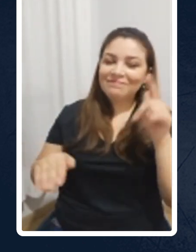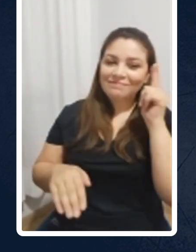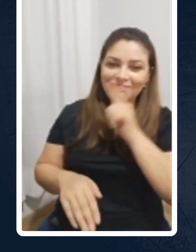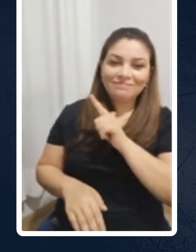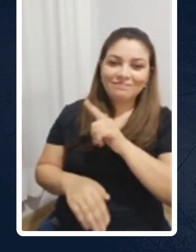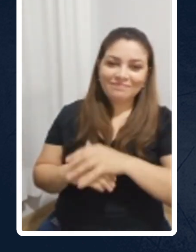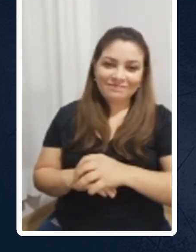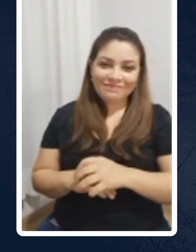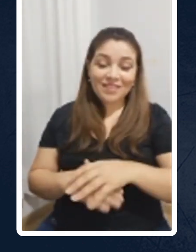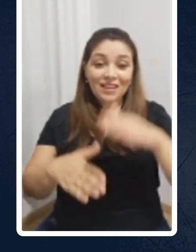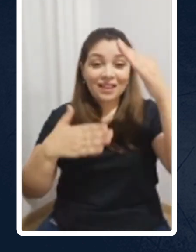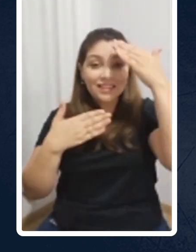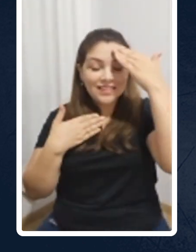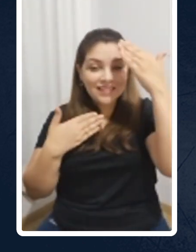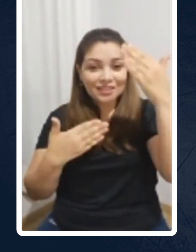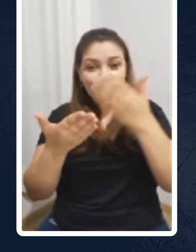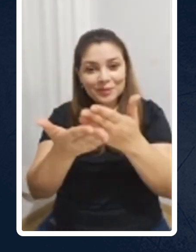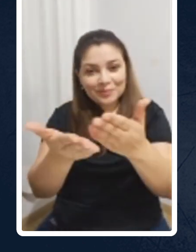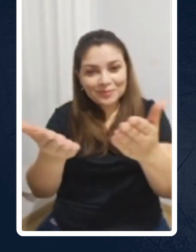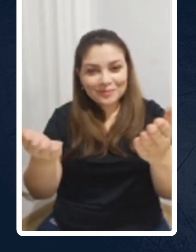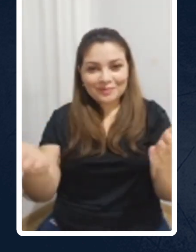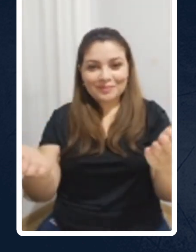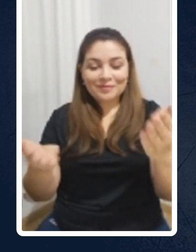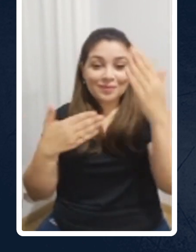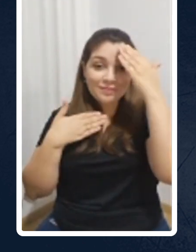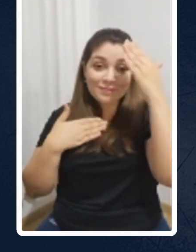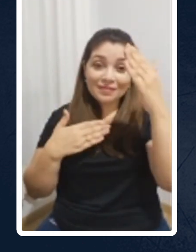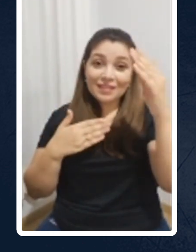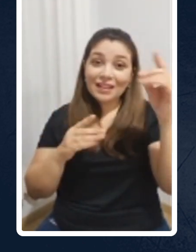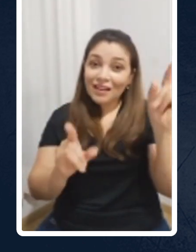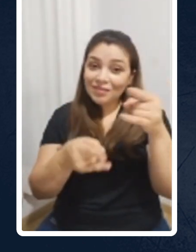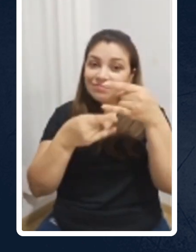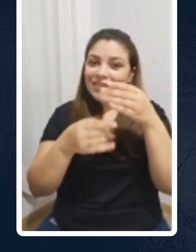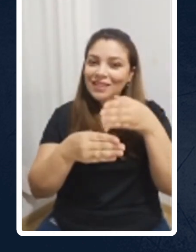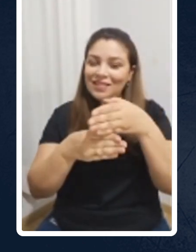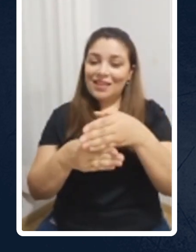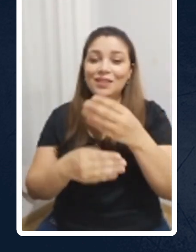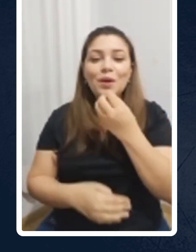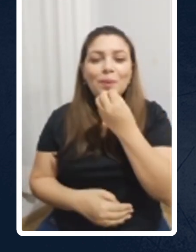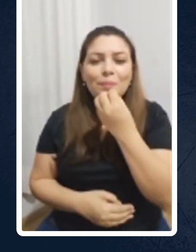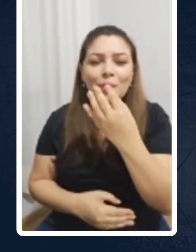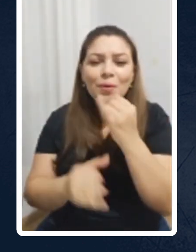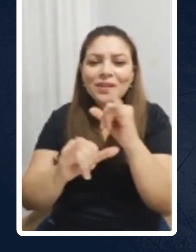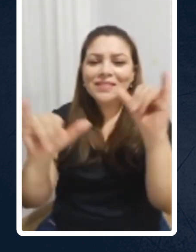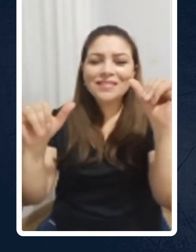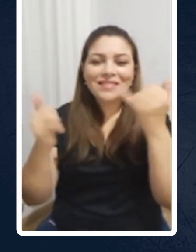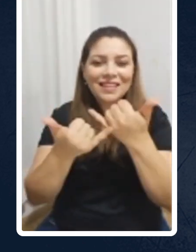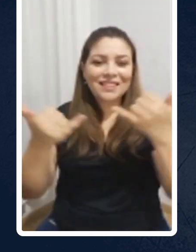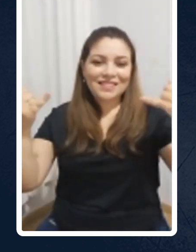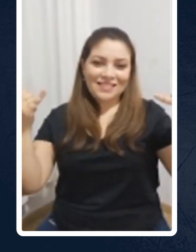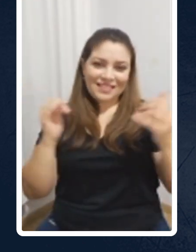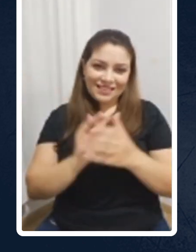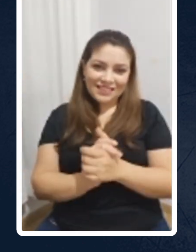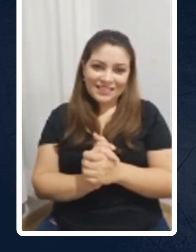Gratidão a vocês pela companhia, pelas boas energias. Que Deus